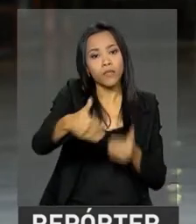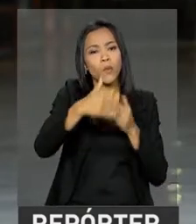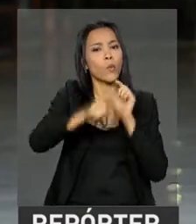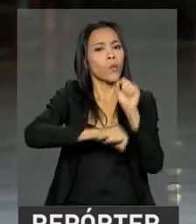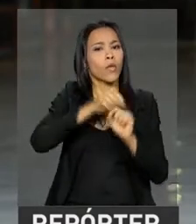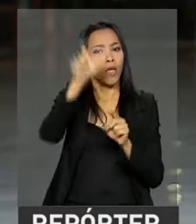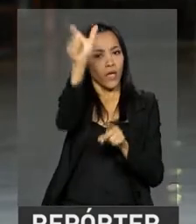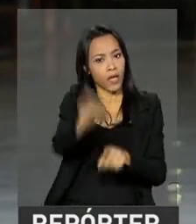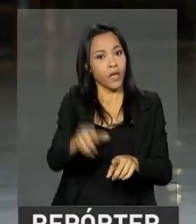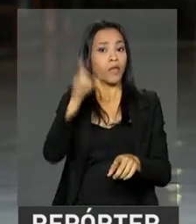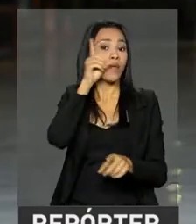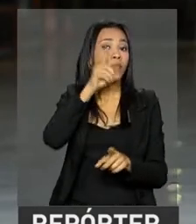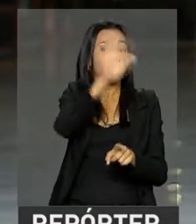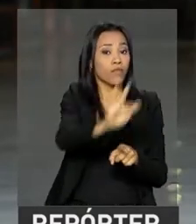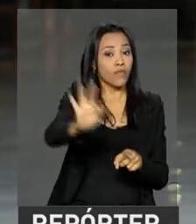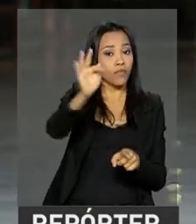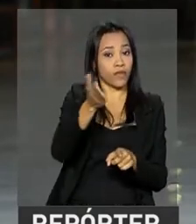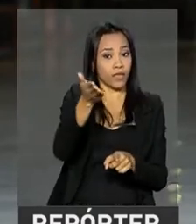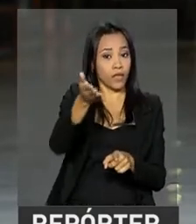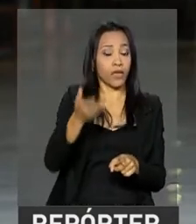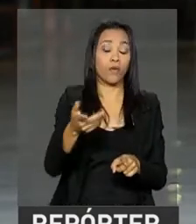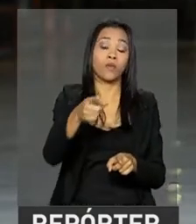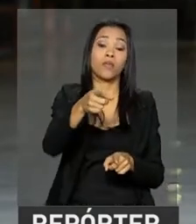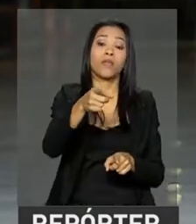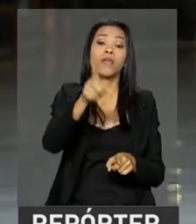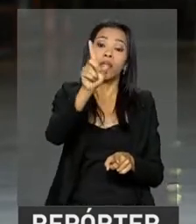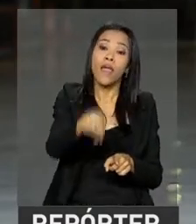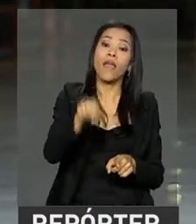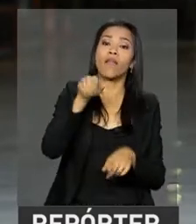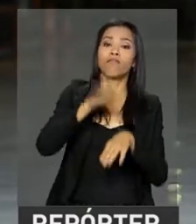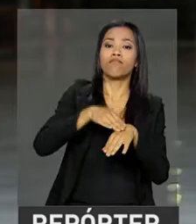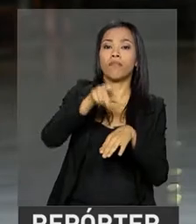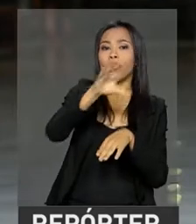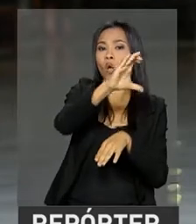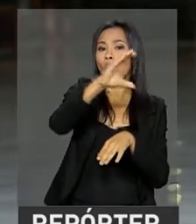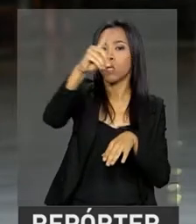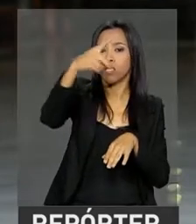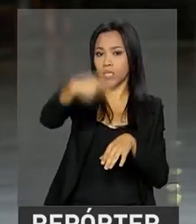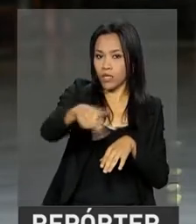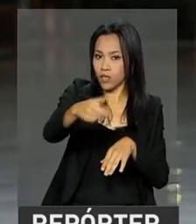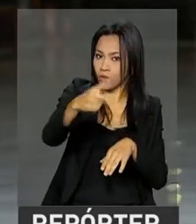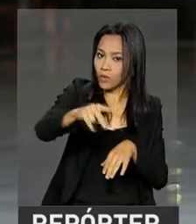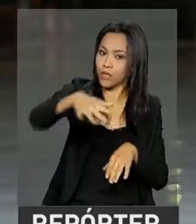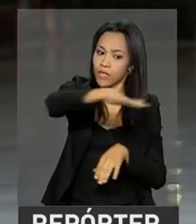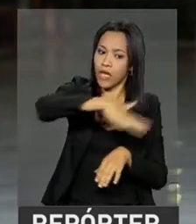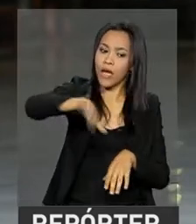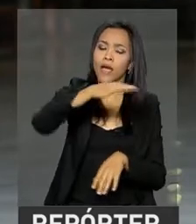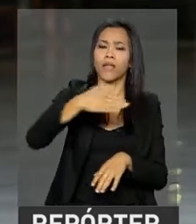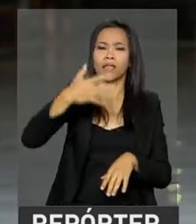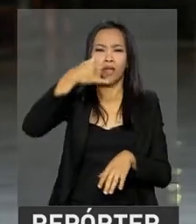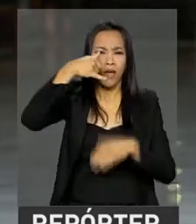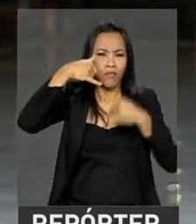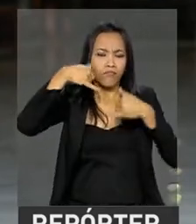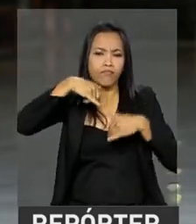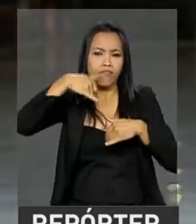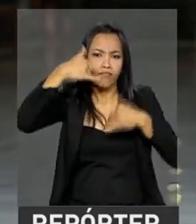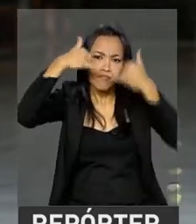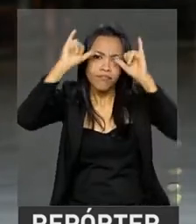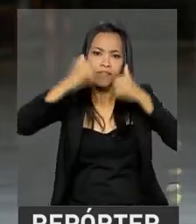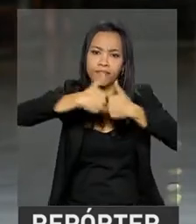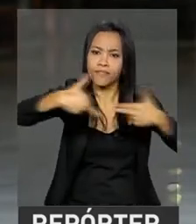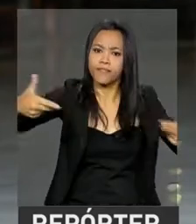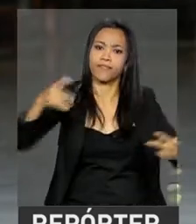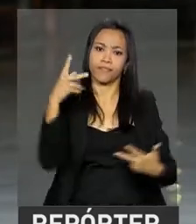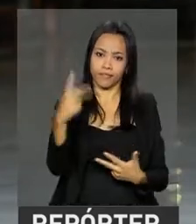deputado federal Nilson Leitão, de Mato Grosso, que é coordenador da Frente Parlamentar Agropecuária, juntamente com